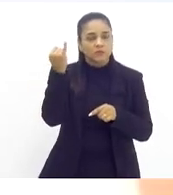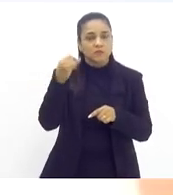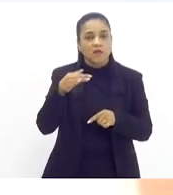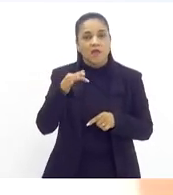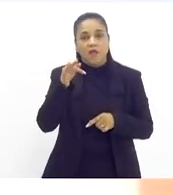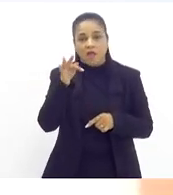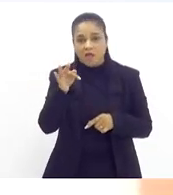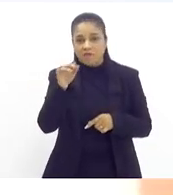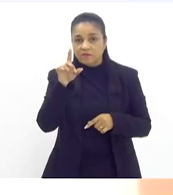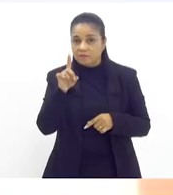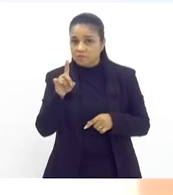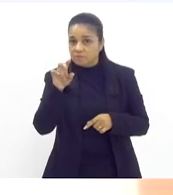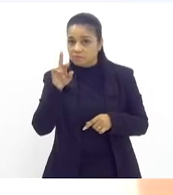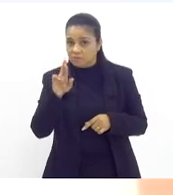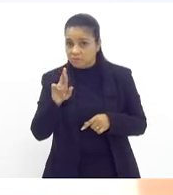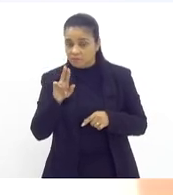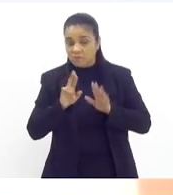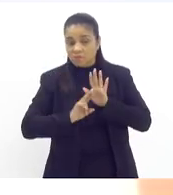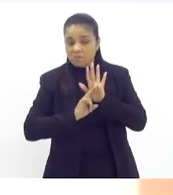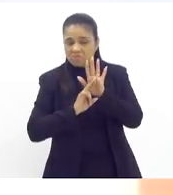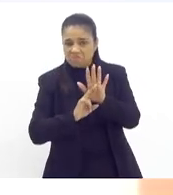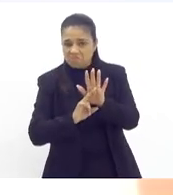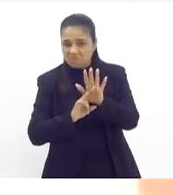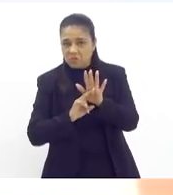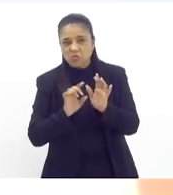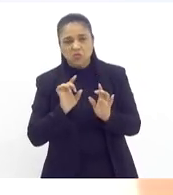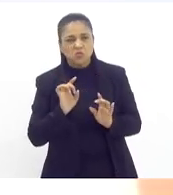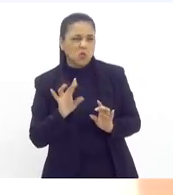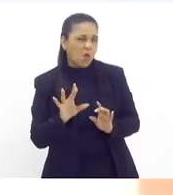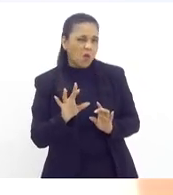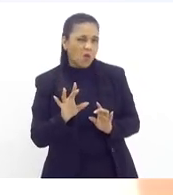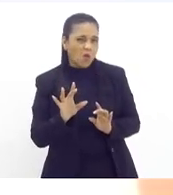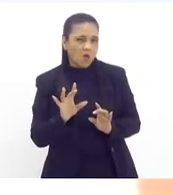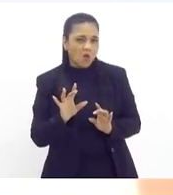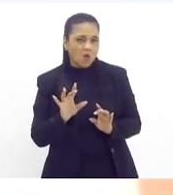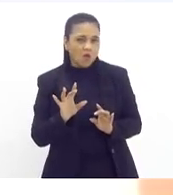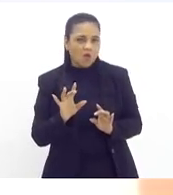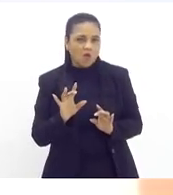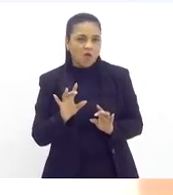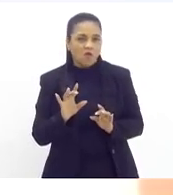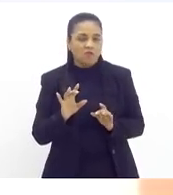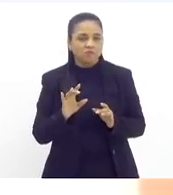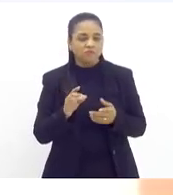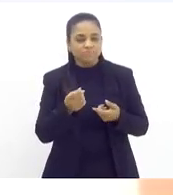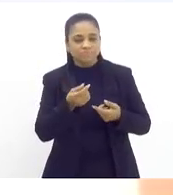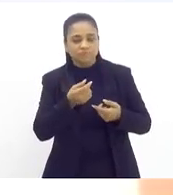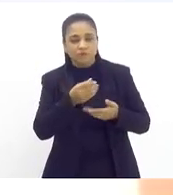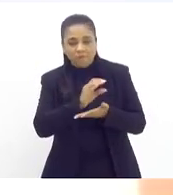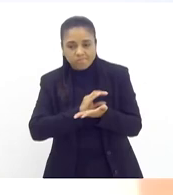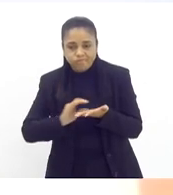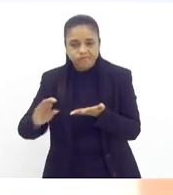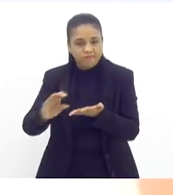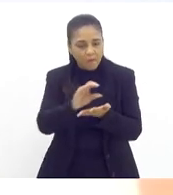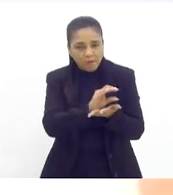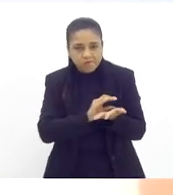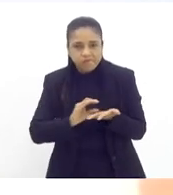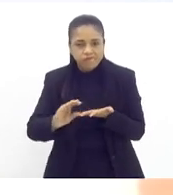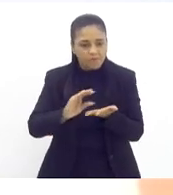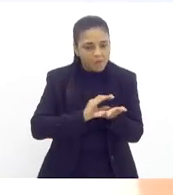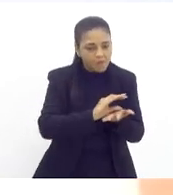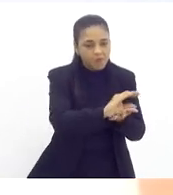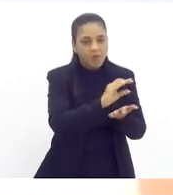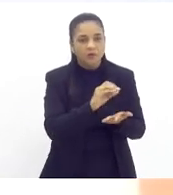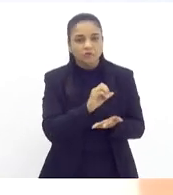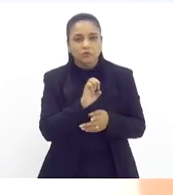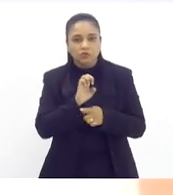FDR não represente apenas um manejo do fluxo de recursos entre os estados do Sul e do